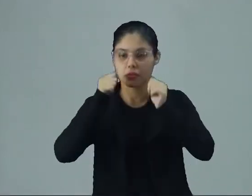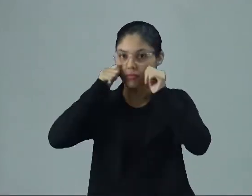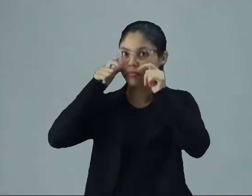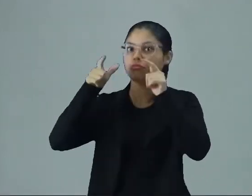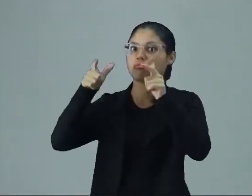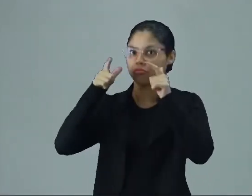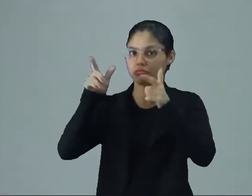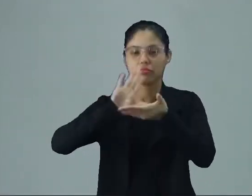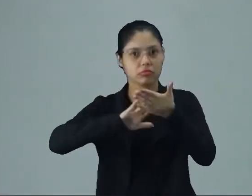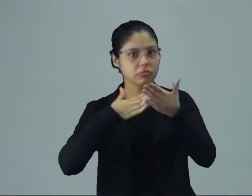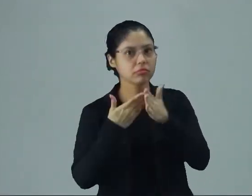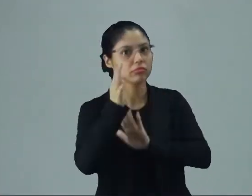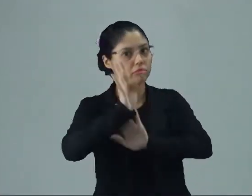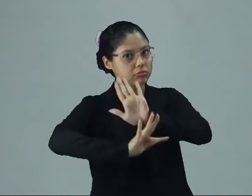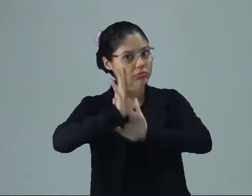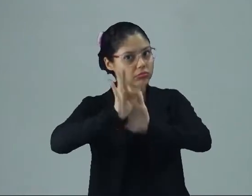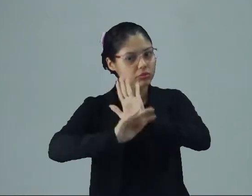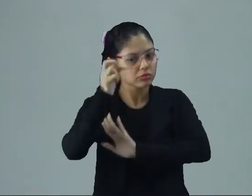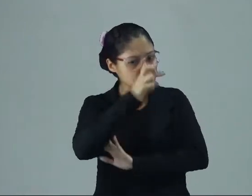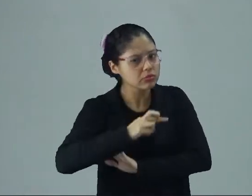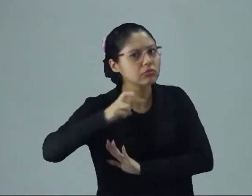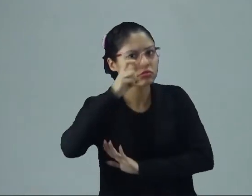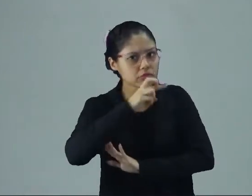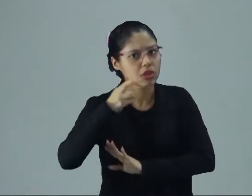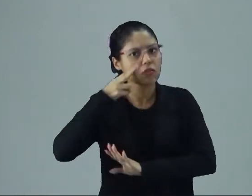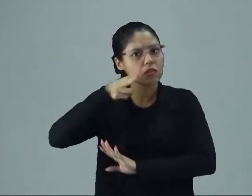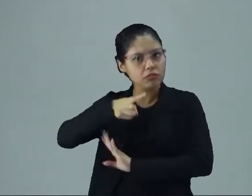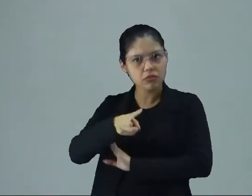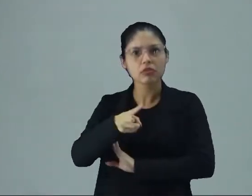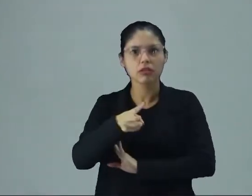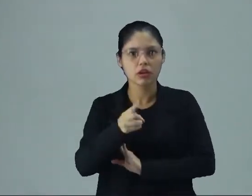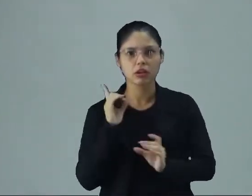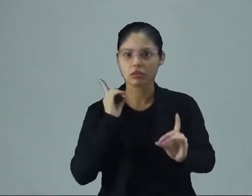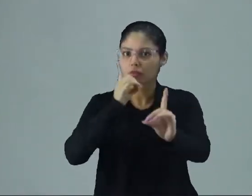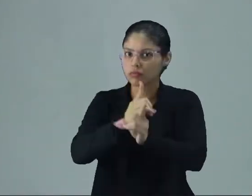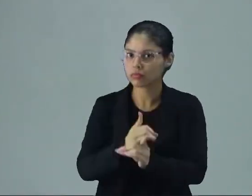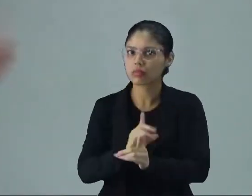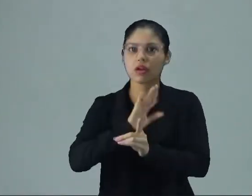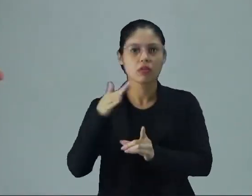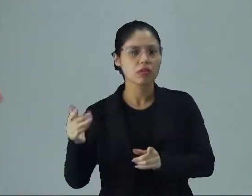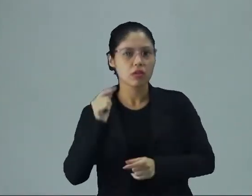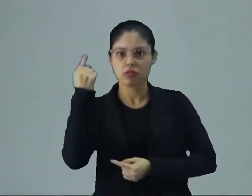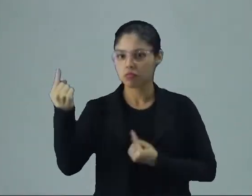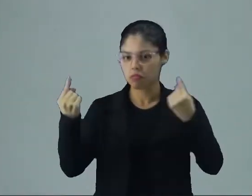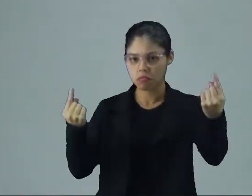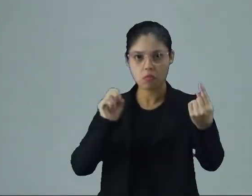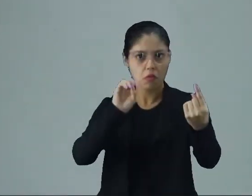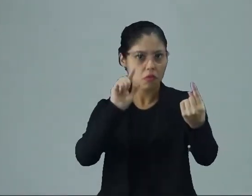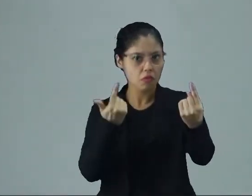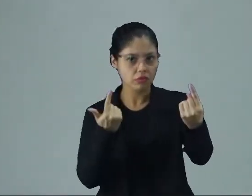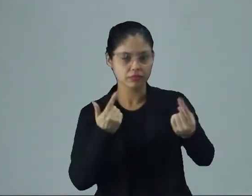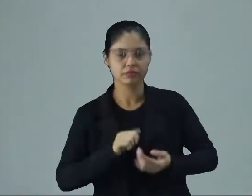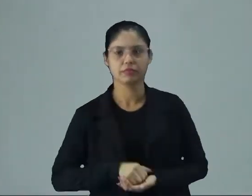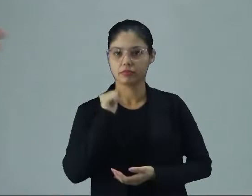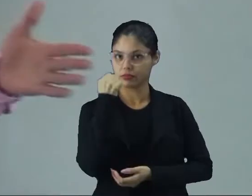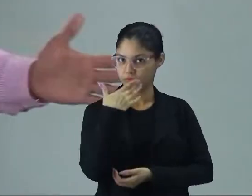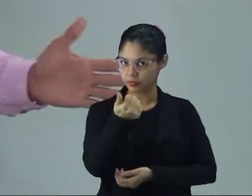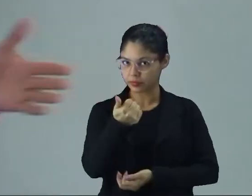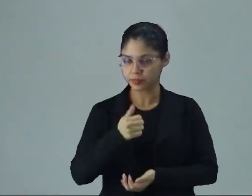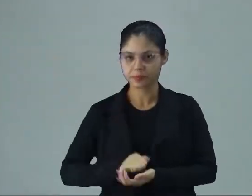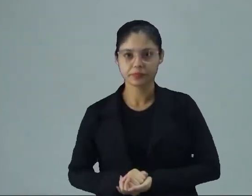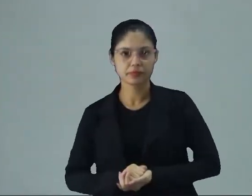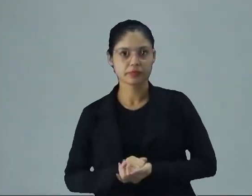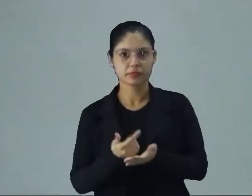saber interpretar, analisar e verificar e identificar quando é que é uma coisa e quando é que é outra, beleza?